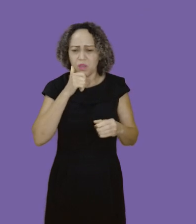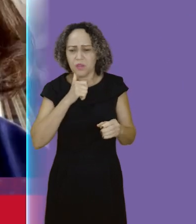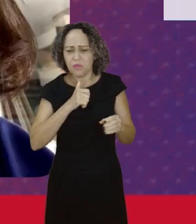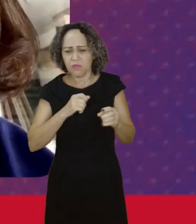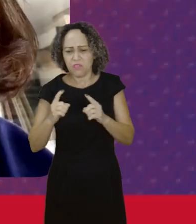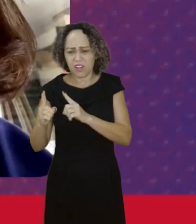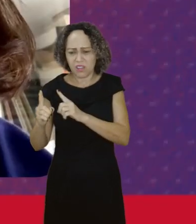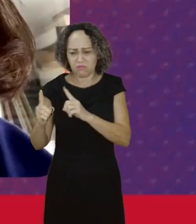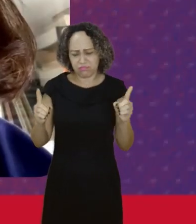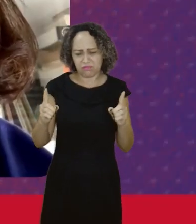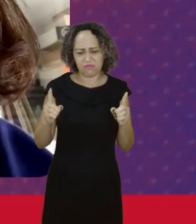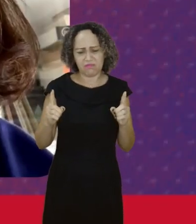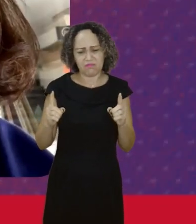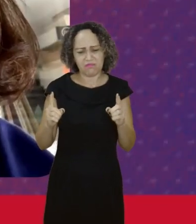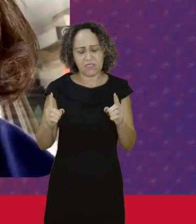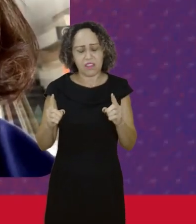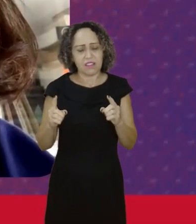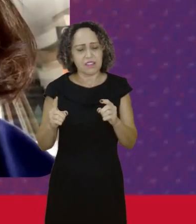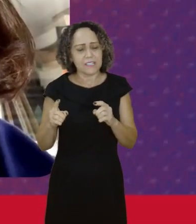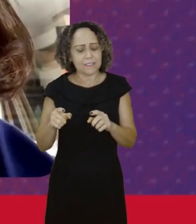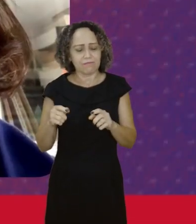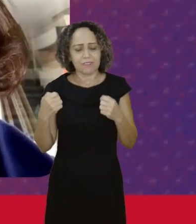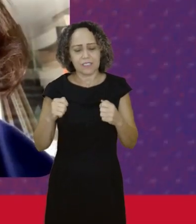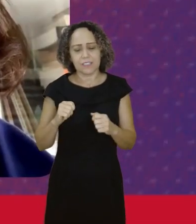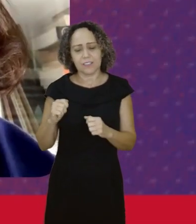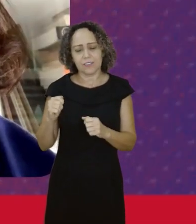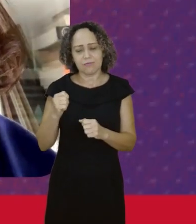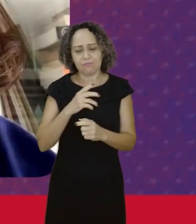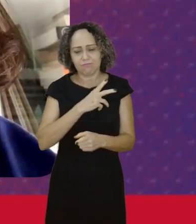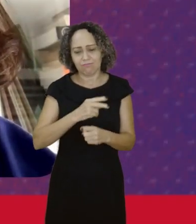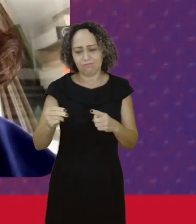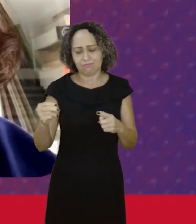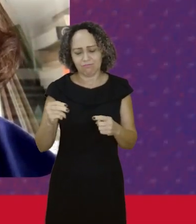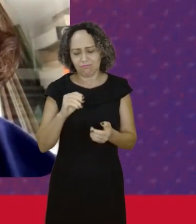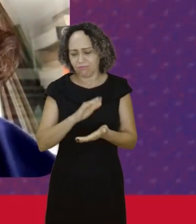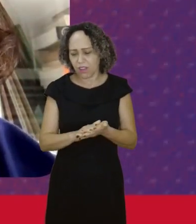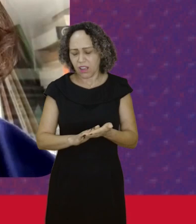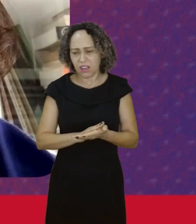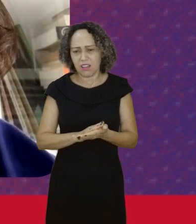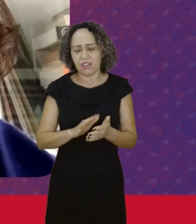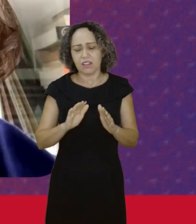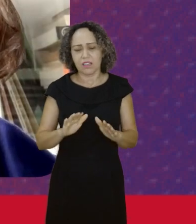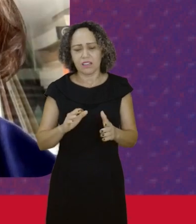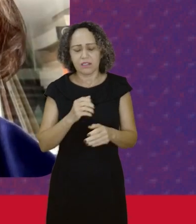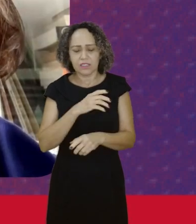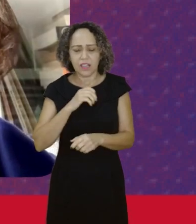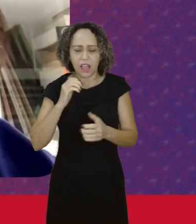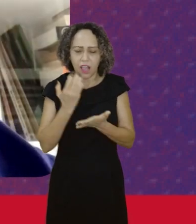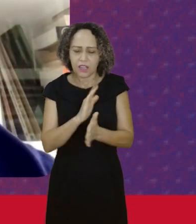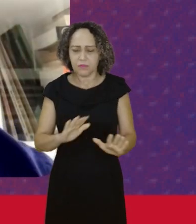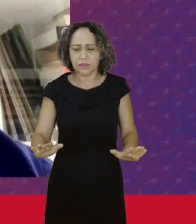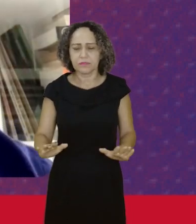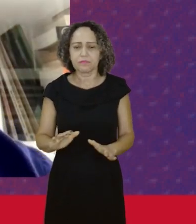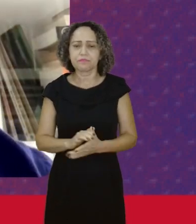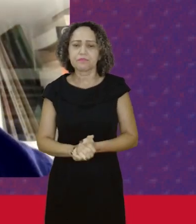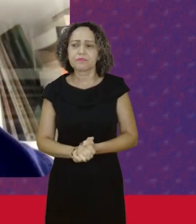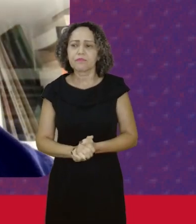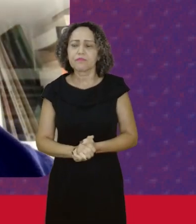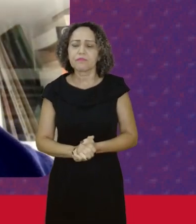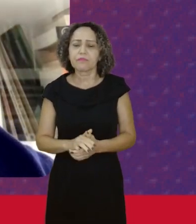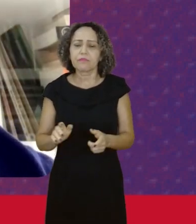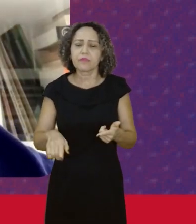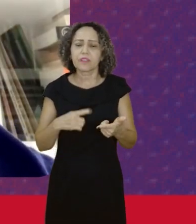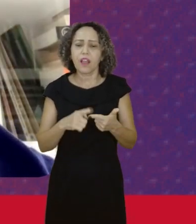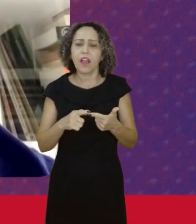A nossa aula 2 é sobre a legislação e a questão